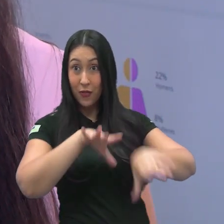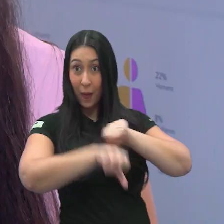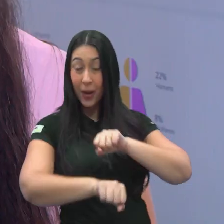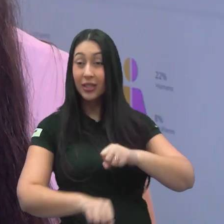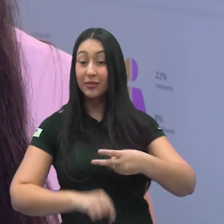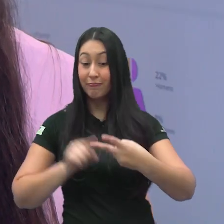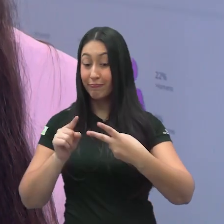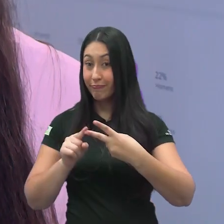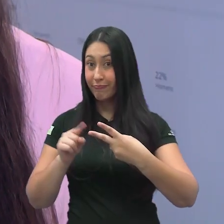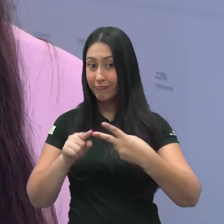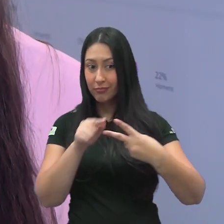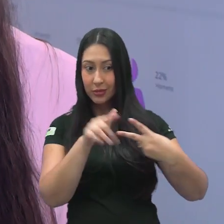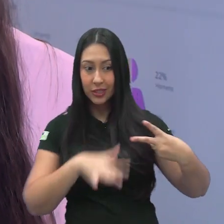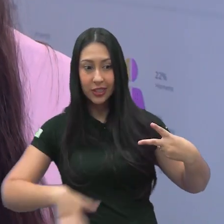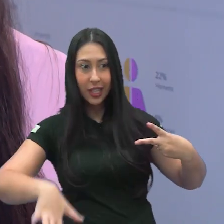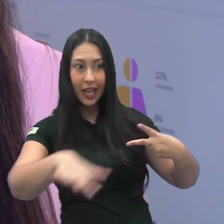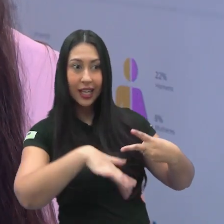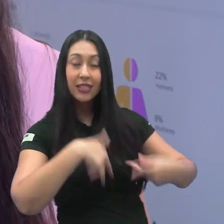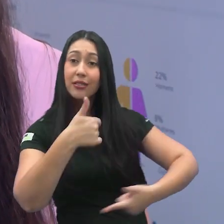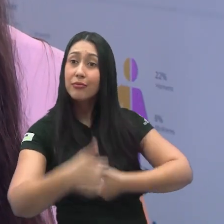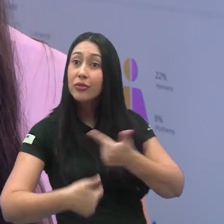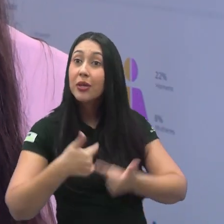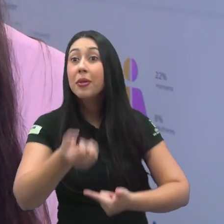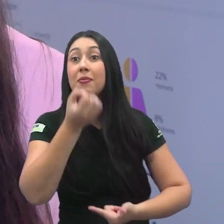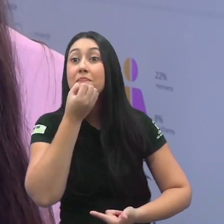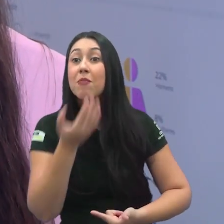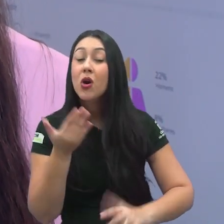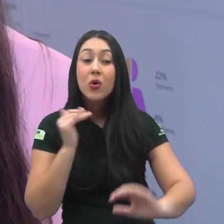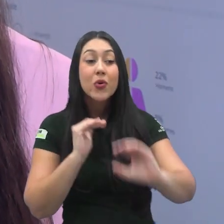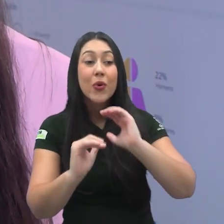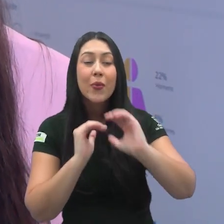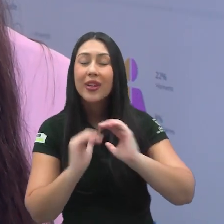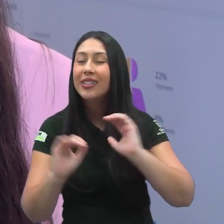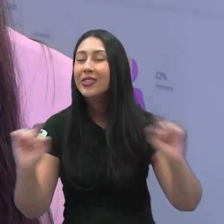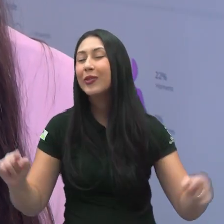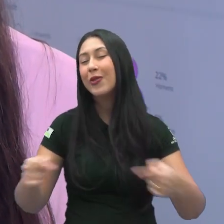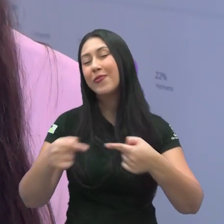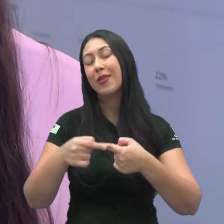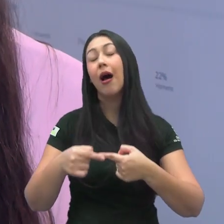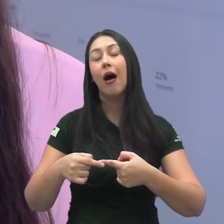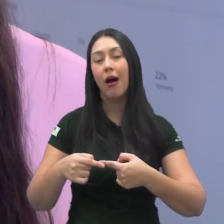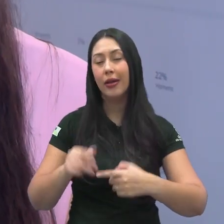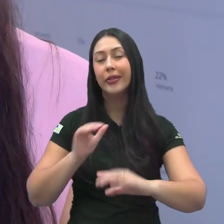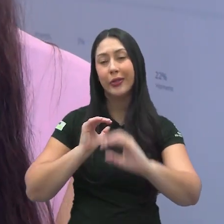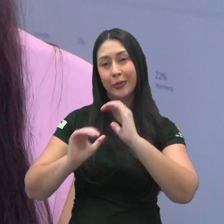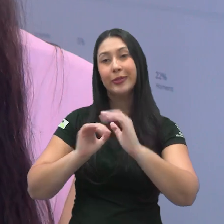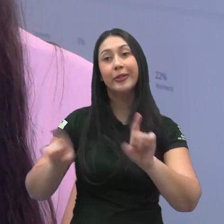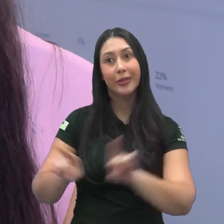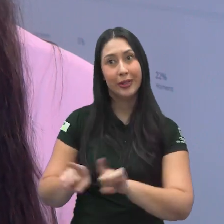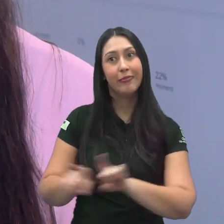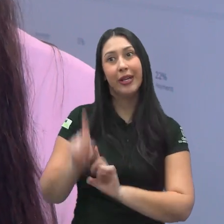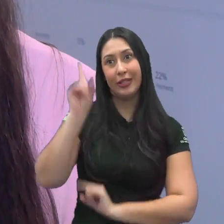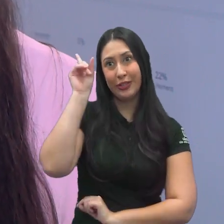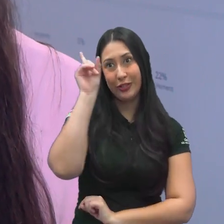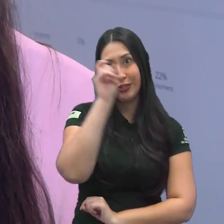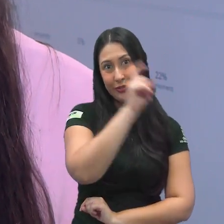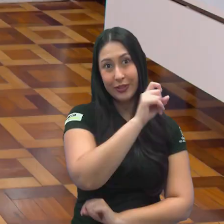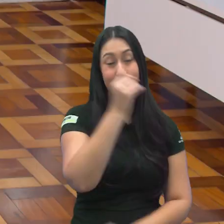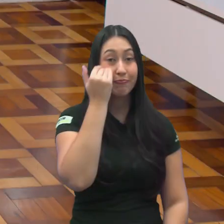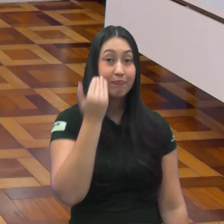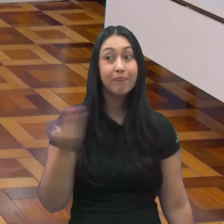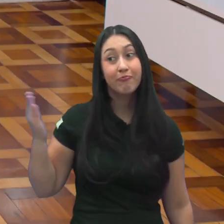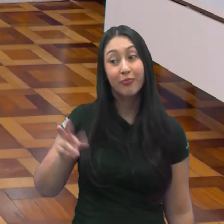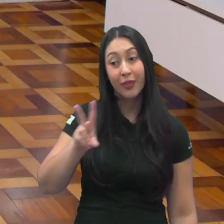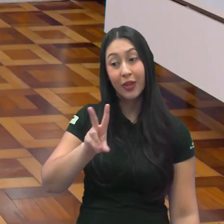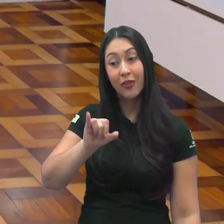realmente da área, formadas naquilo, e fazer com que eles fizessem um bom trabalho, me comunicasse com eles na língua deles, que é um outro desafio, só para complementar.